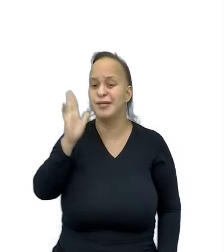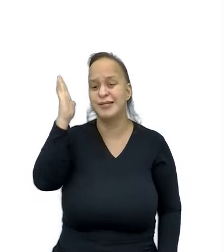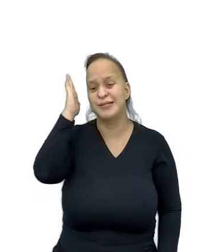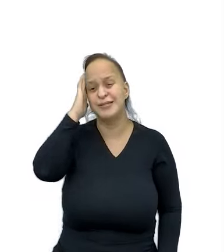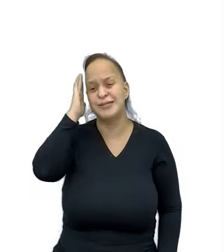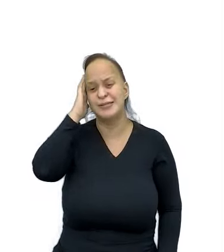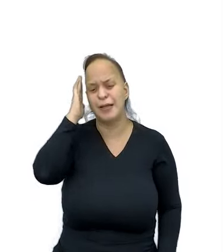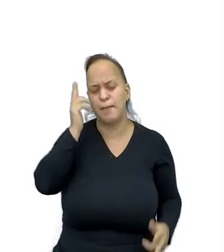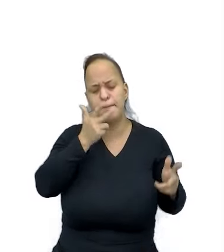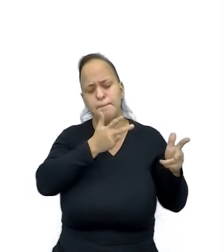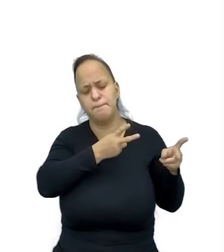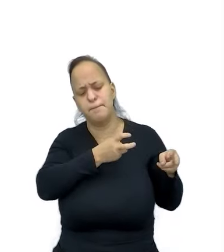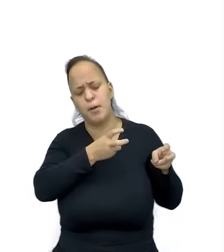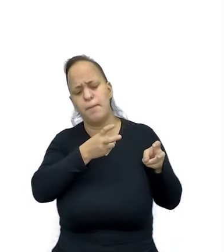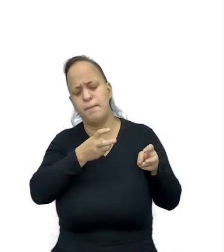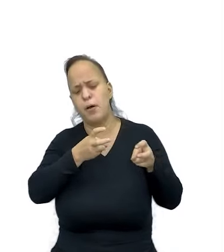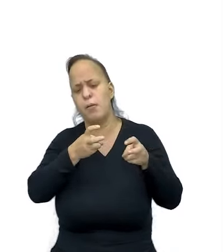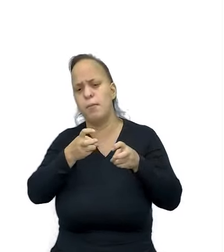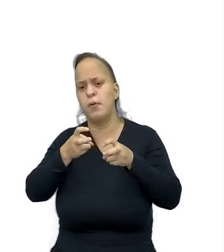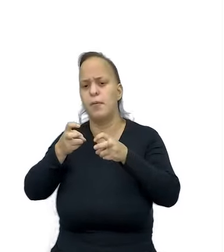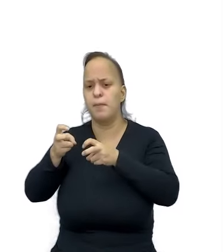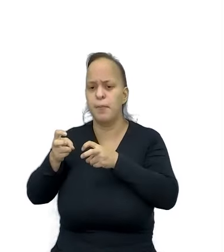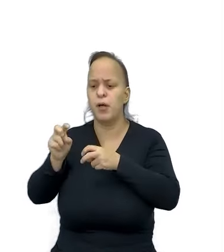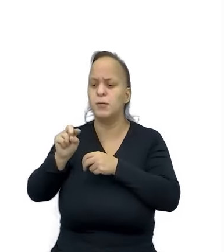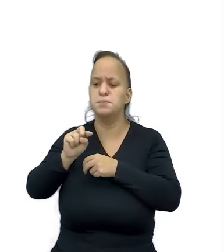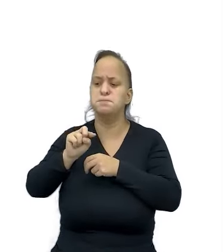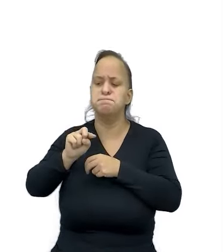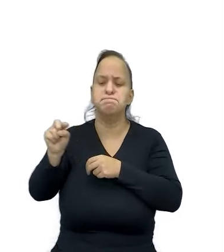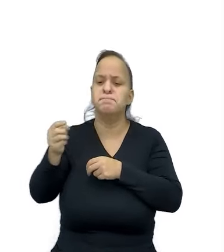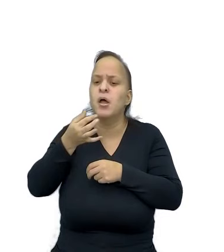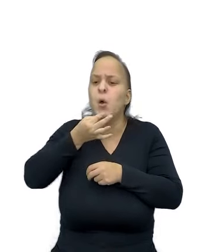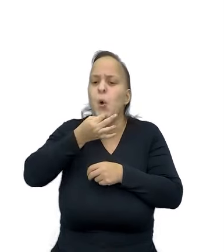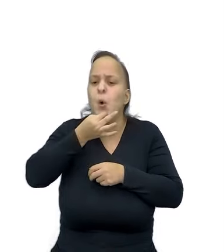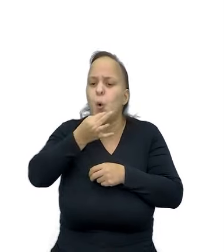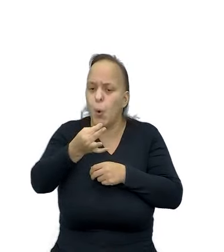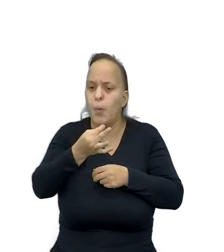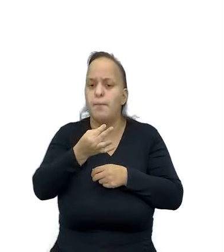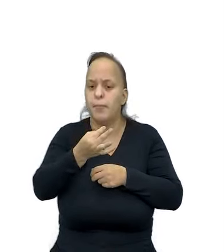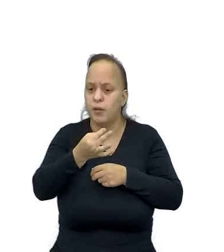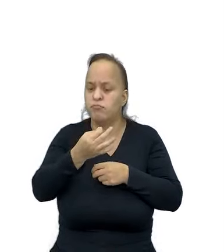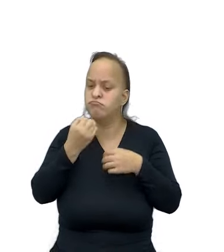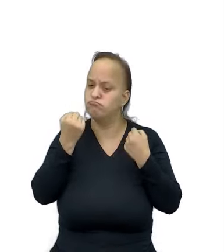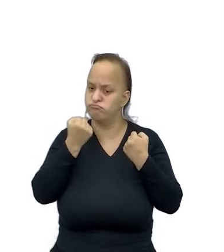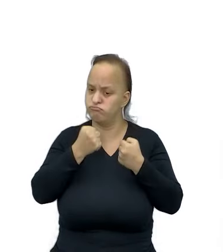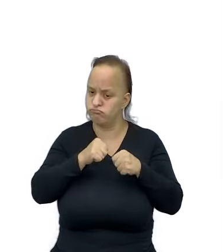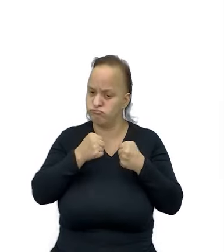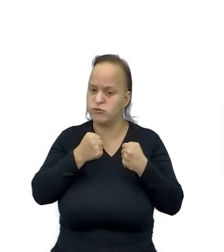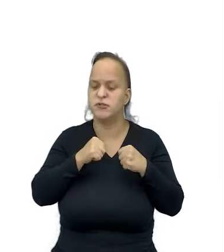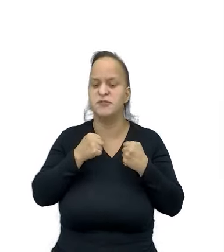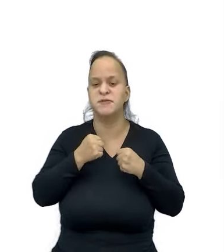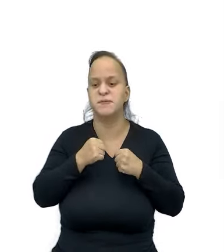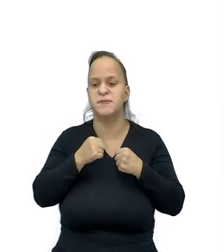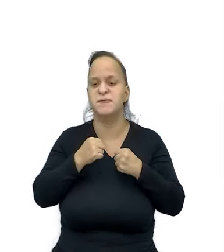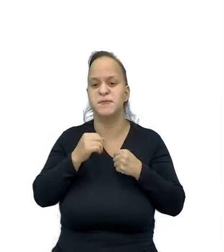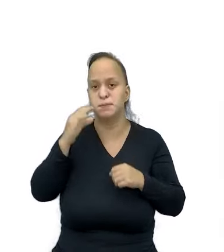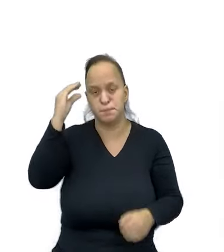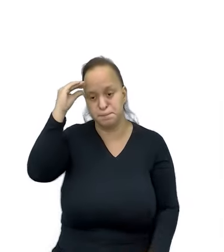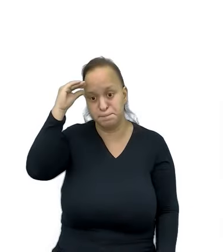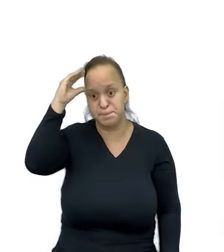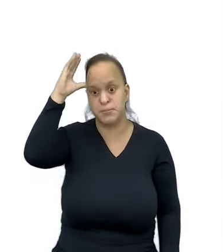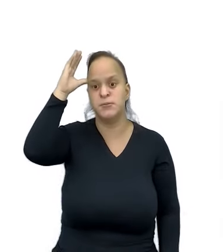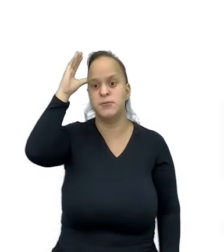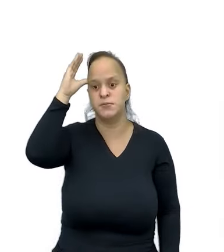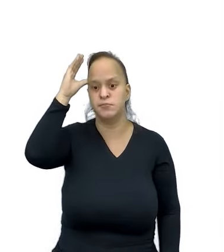identificar aí a opinião do autor do texto, no caso da resenha, né, o estudante precisa chegar a esse nível, né.